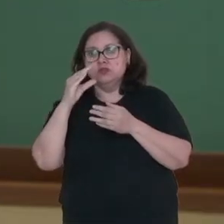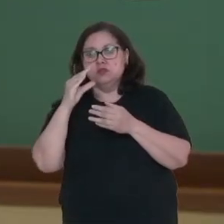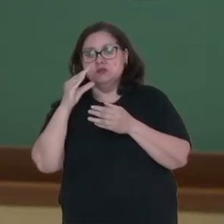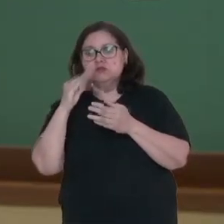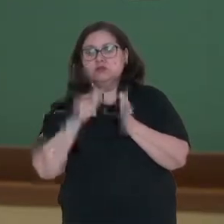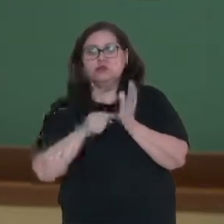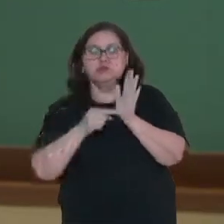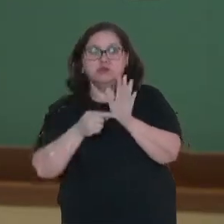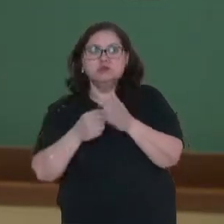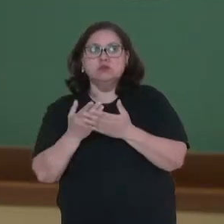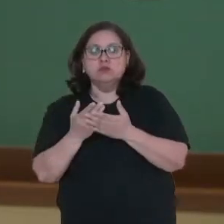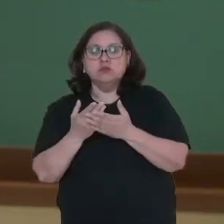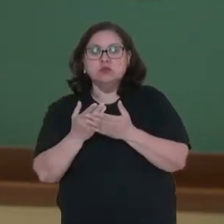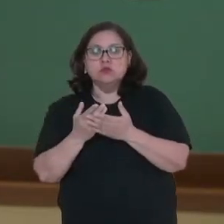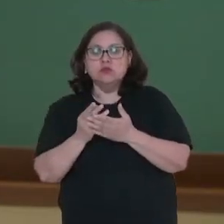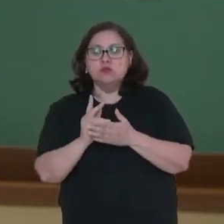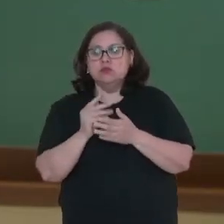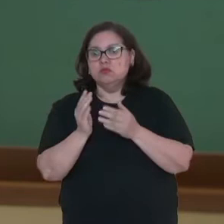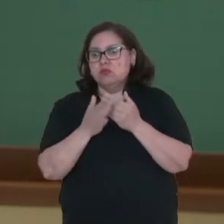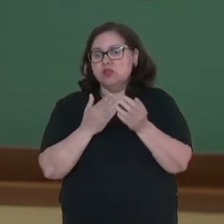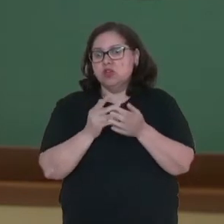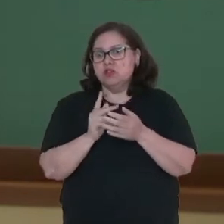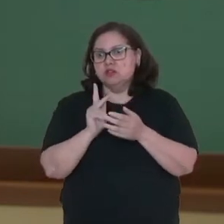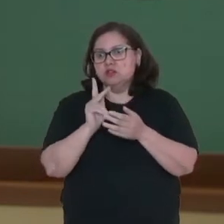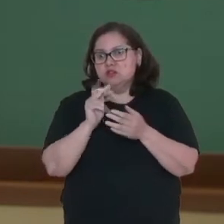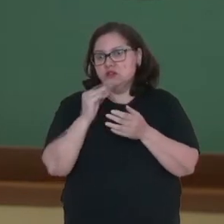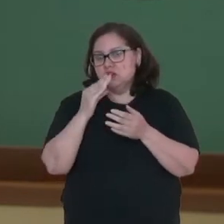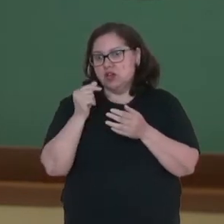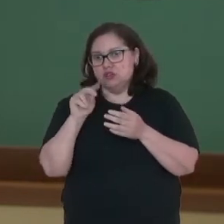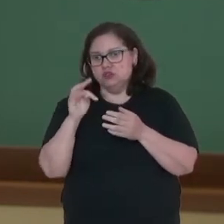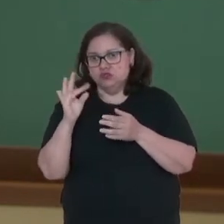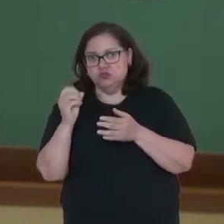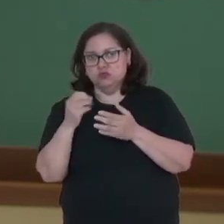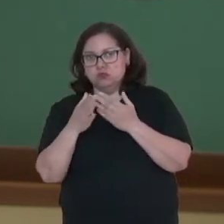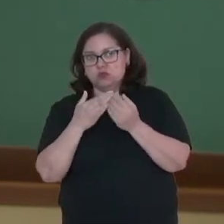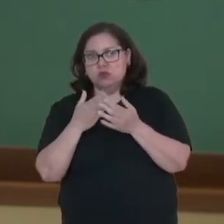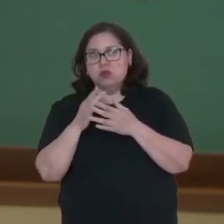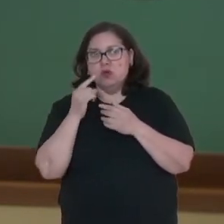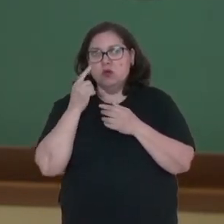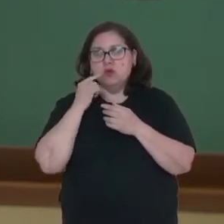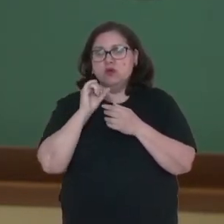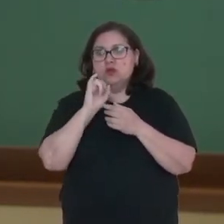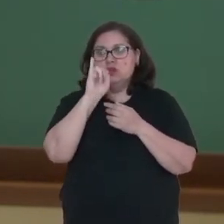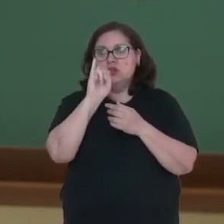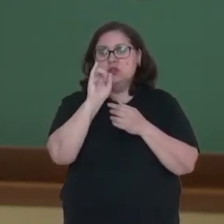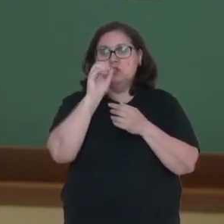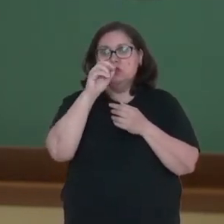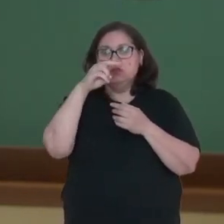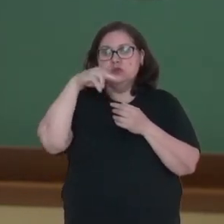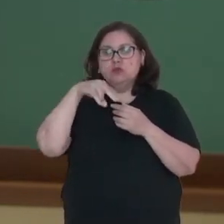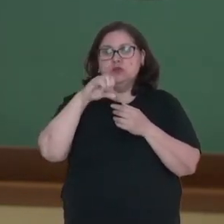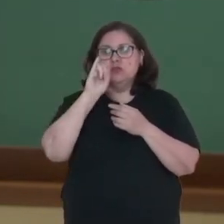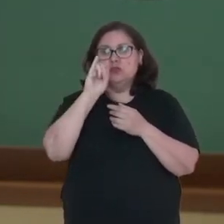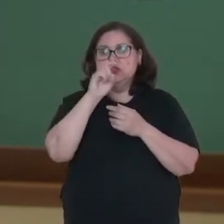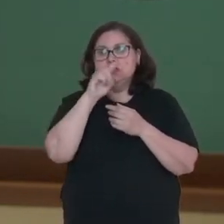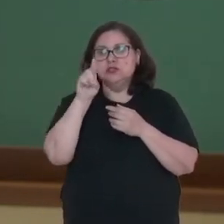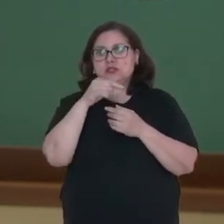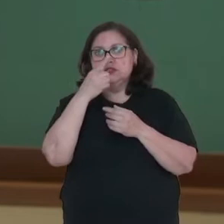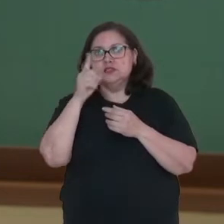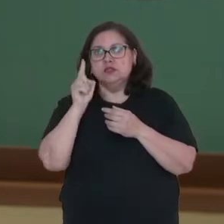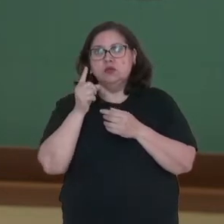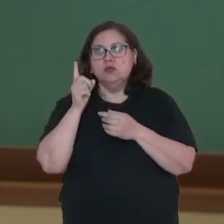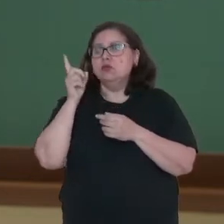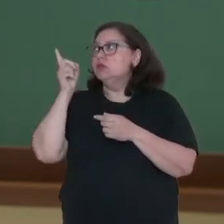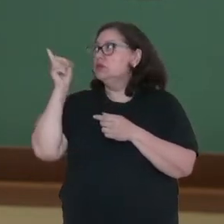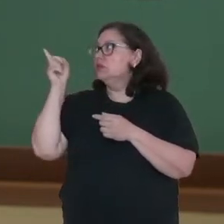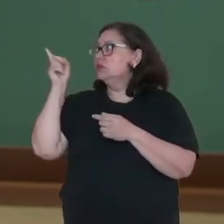ele representará um cátion qualquer. Então veja aqui, ó. Ionização. Nós temos aqui